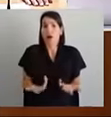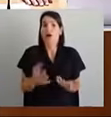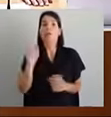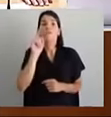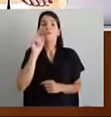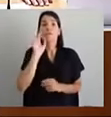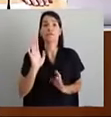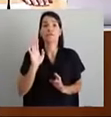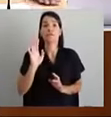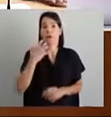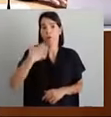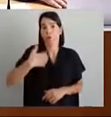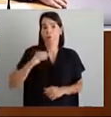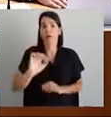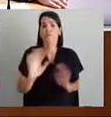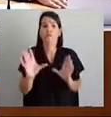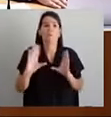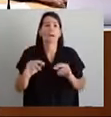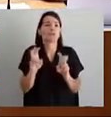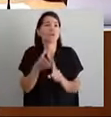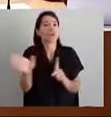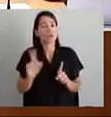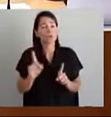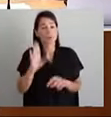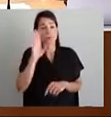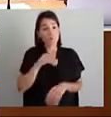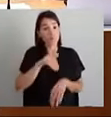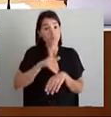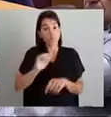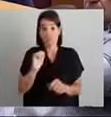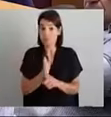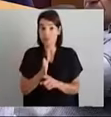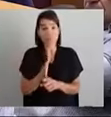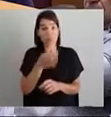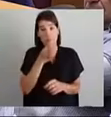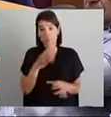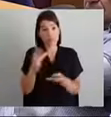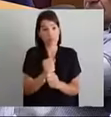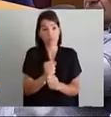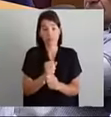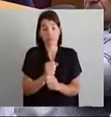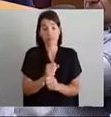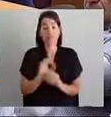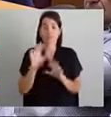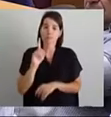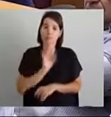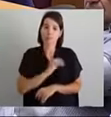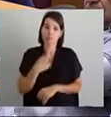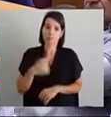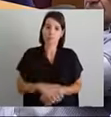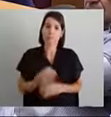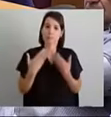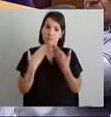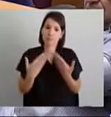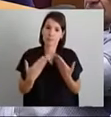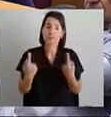claro, assuntos. Nada. Portanto, se fizer outro tipo de comentários, eu retiro-lhe a palavra. Claro que sim, Sr. Presidente. Muito obrigada. Só para dizer ao Sr.